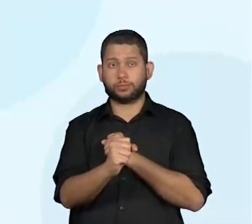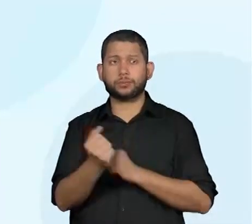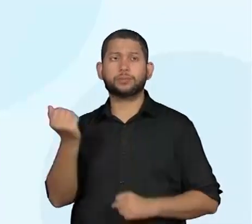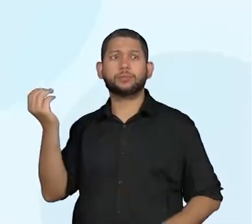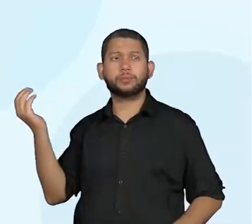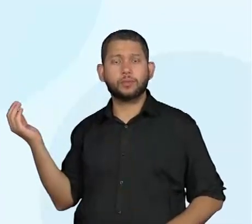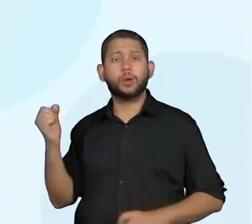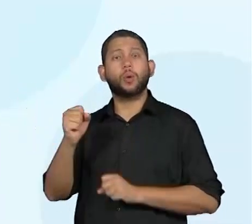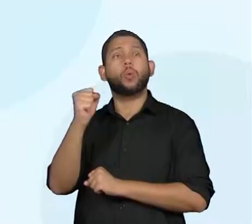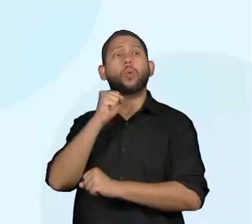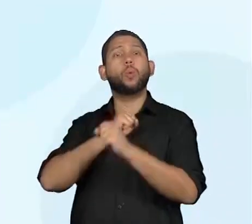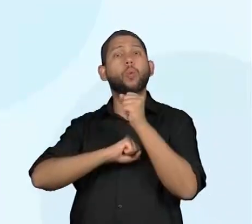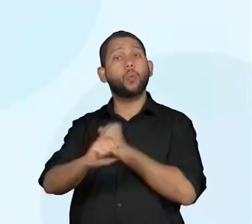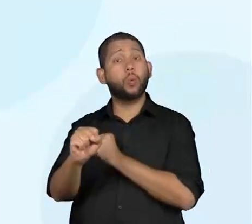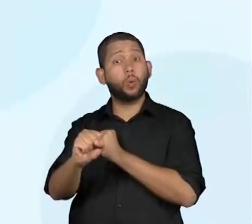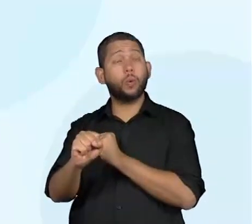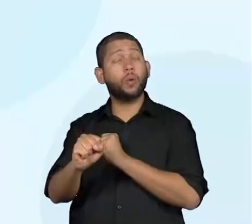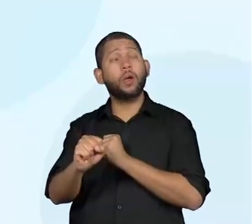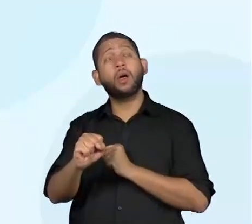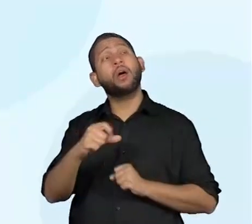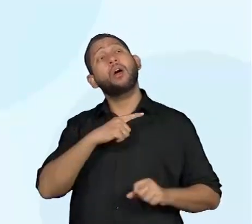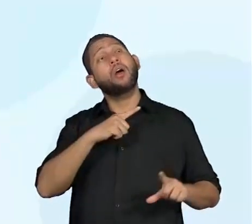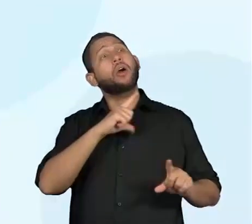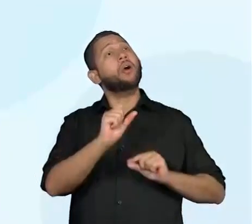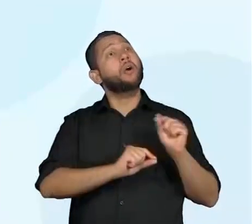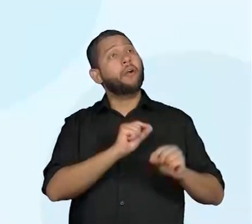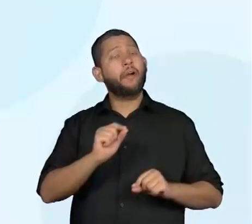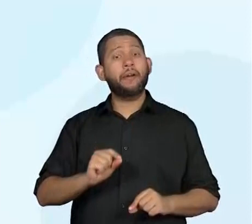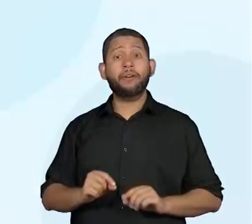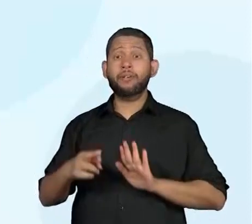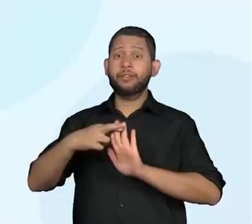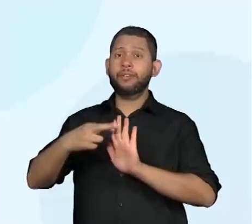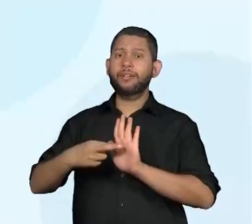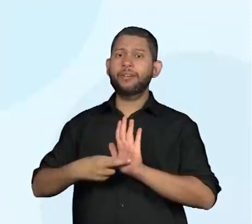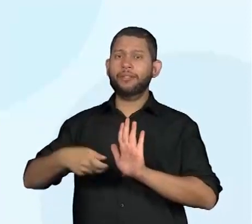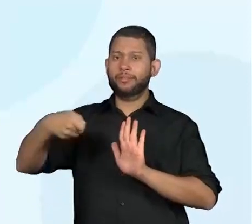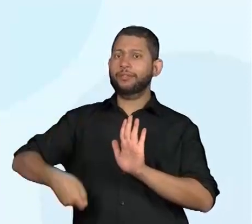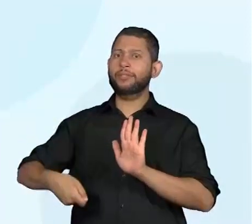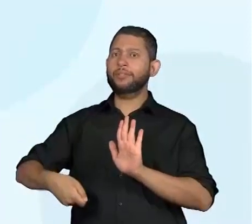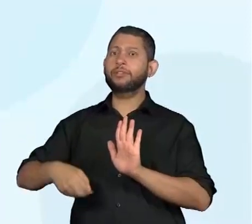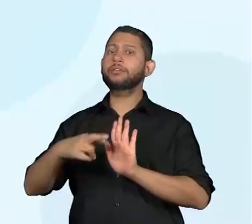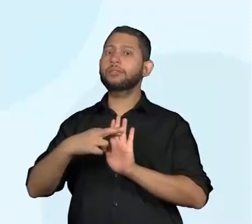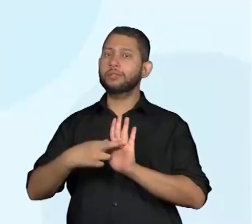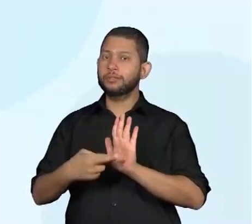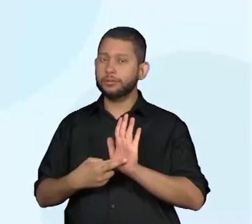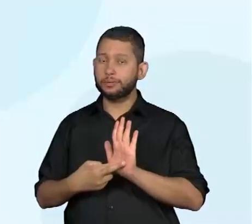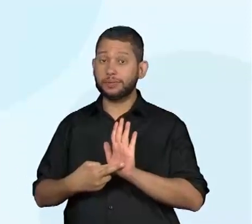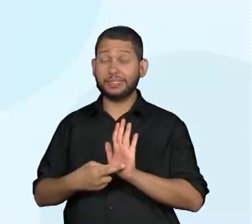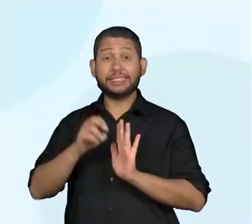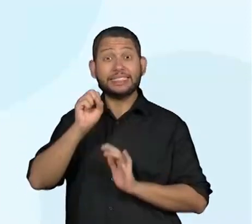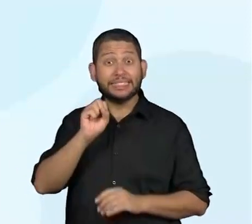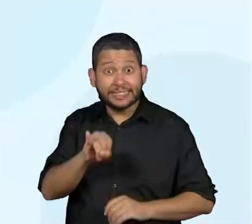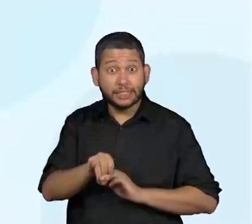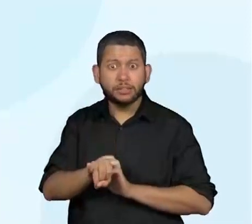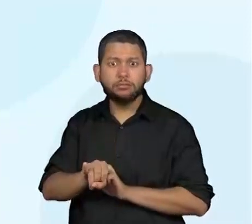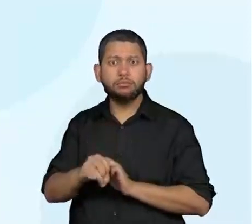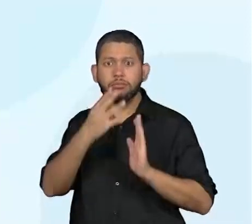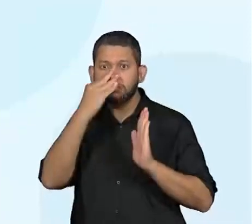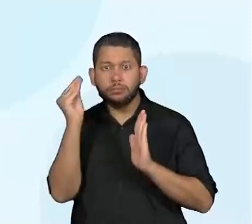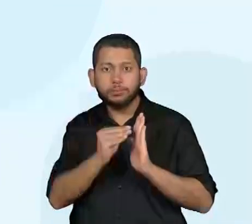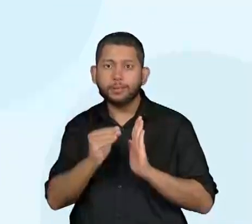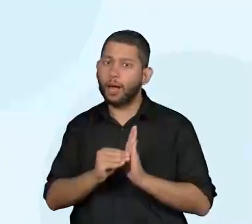as características das lutas? Lutas possuem regras, né, professor Adriano? Tem que ter regra. Cada luta tem a sua